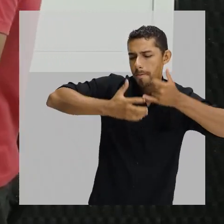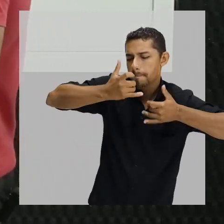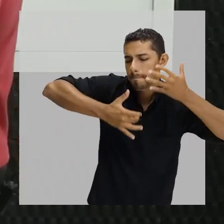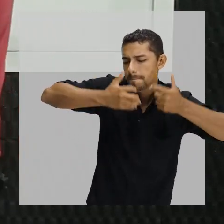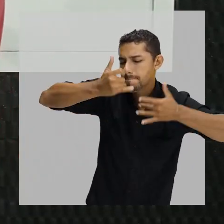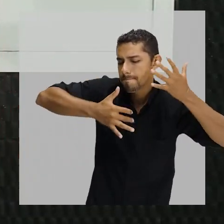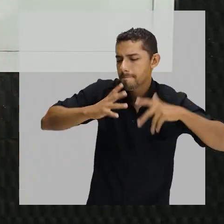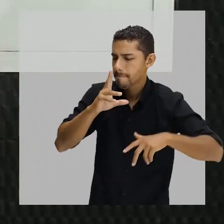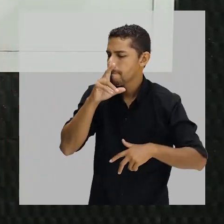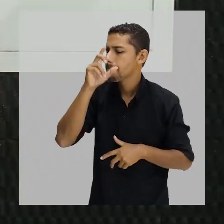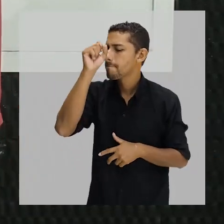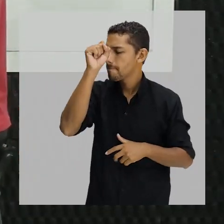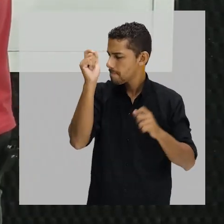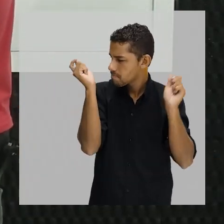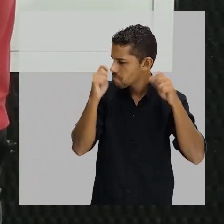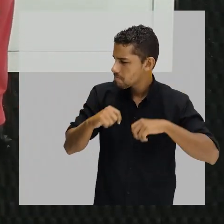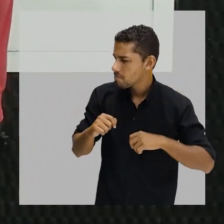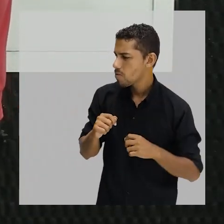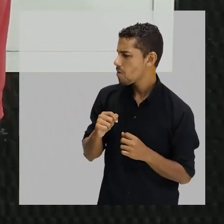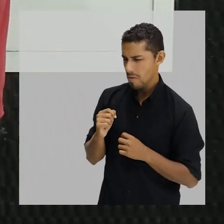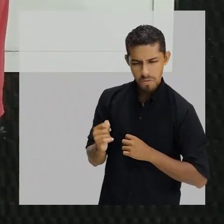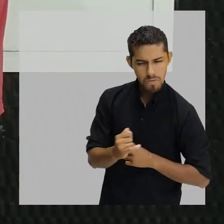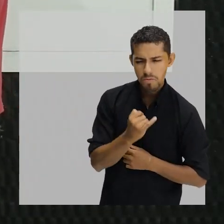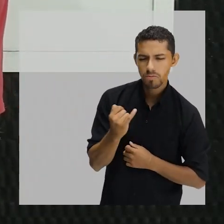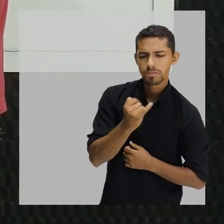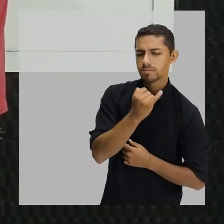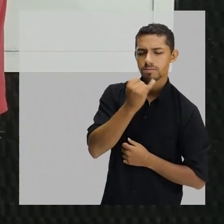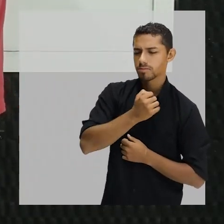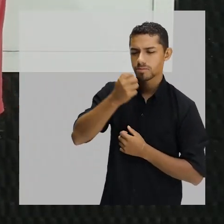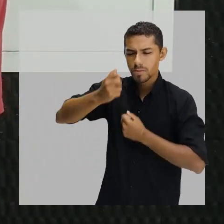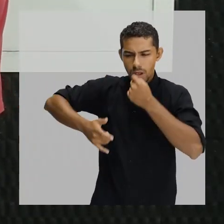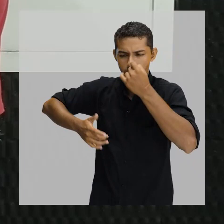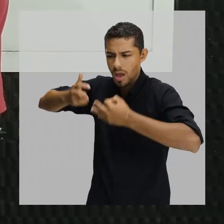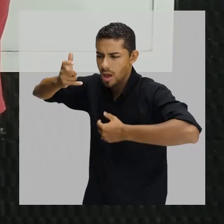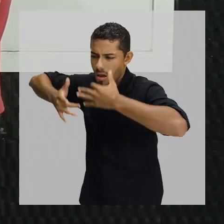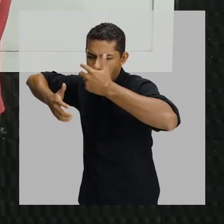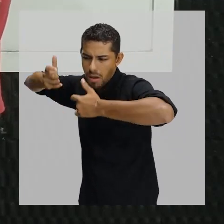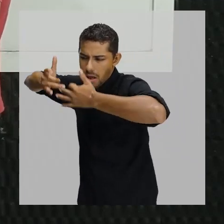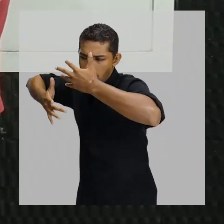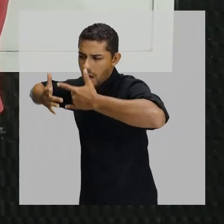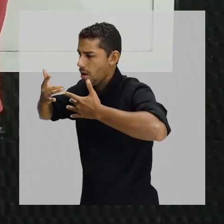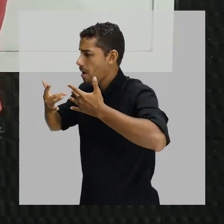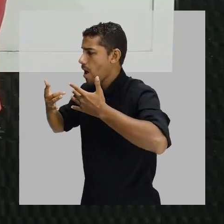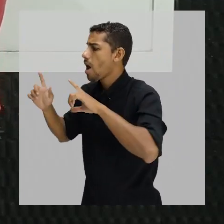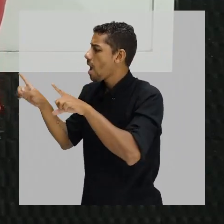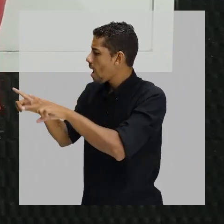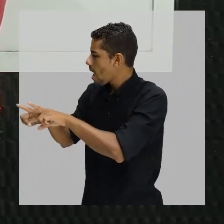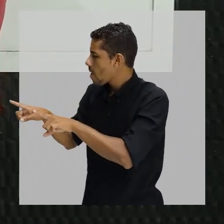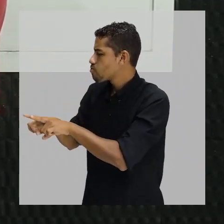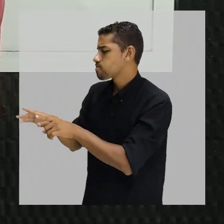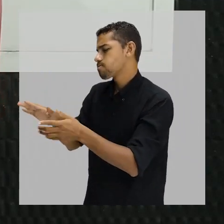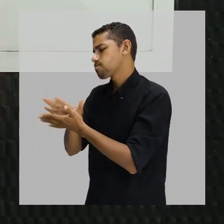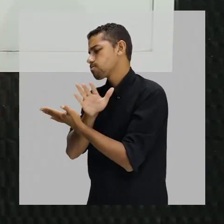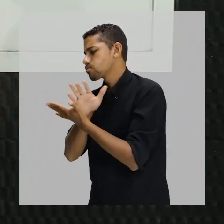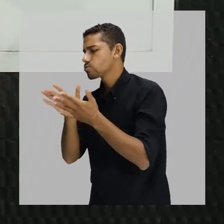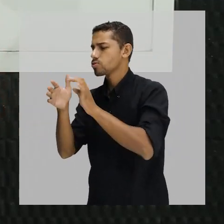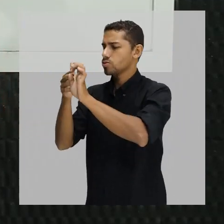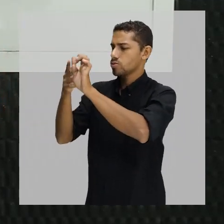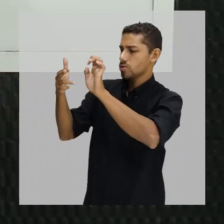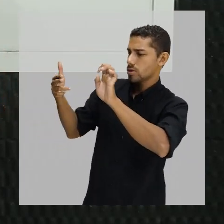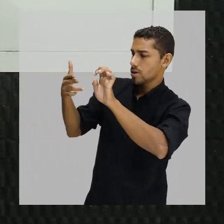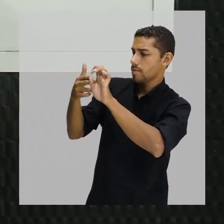tem. E esse poder de explicação, tá? Ele é gerado por algum elemento, certo? Por exemplo, eu tenho